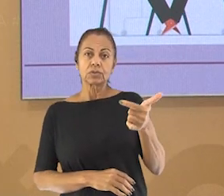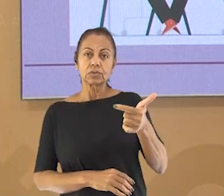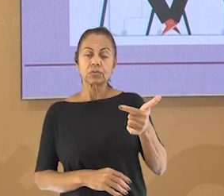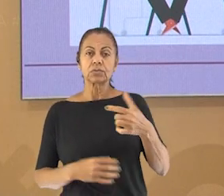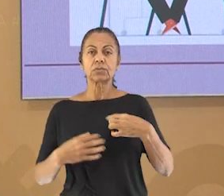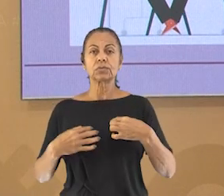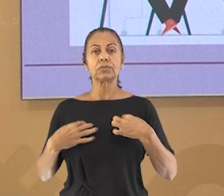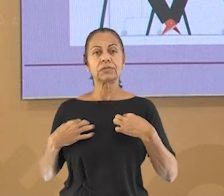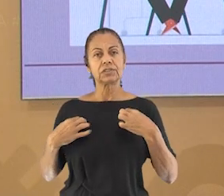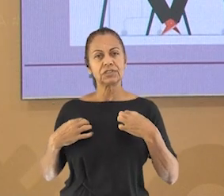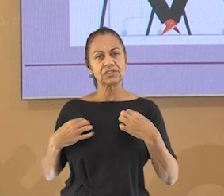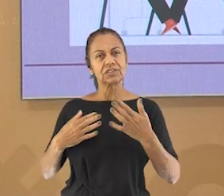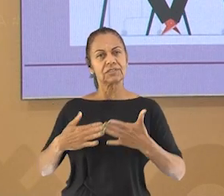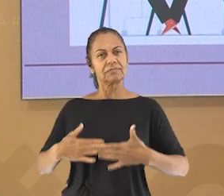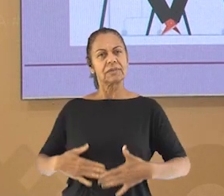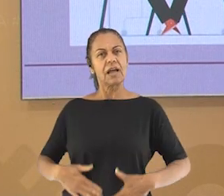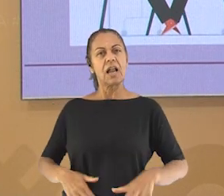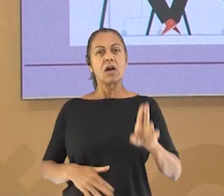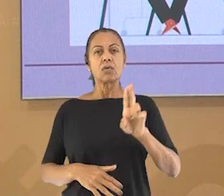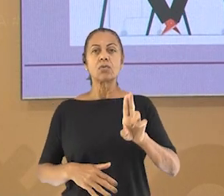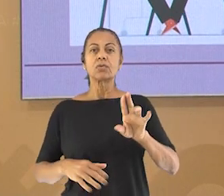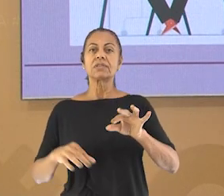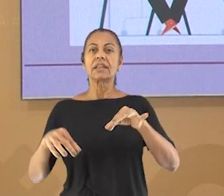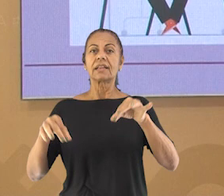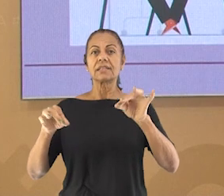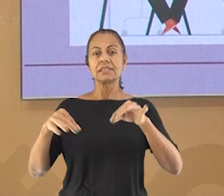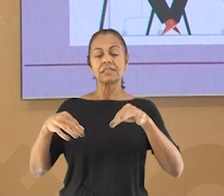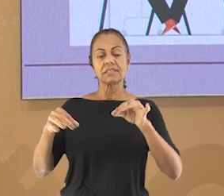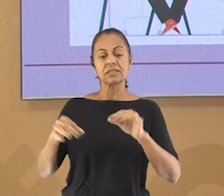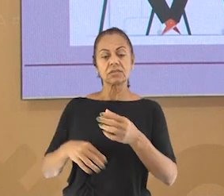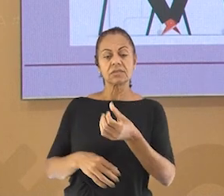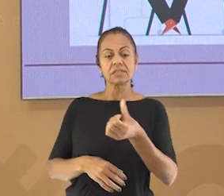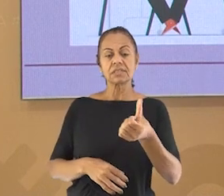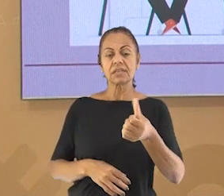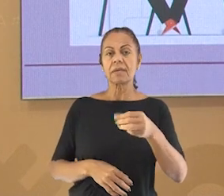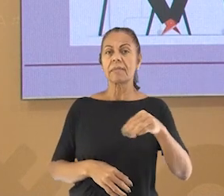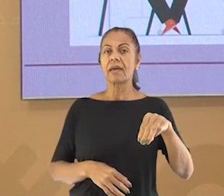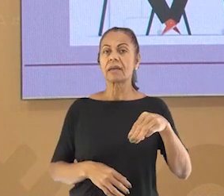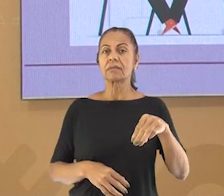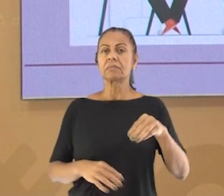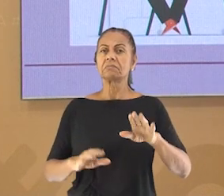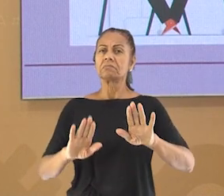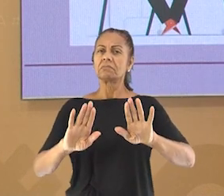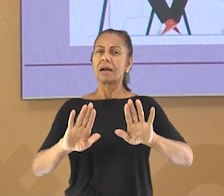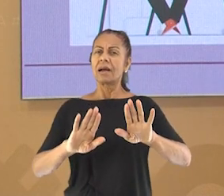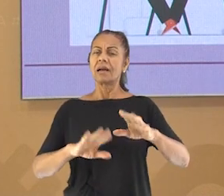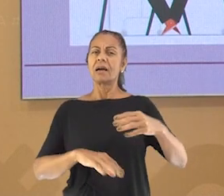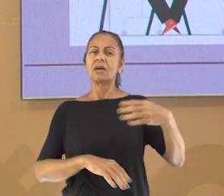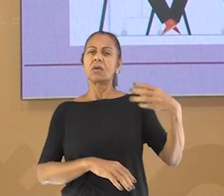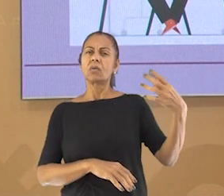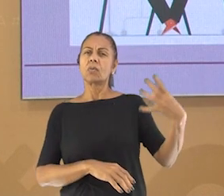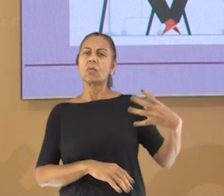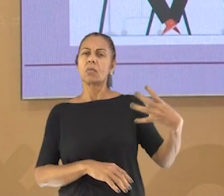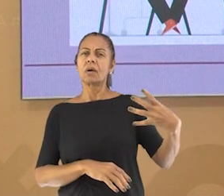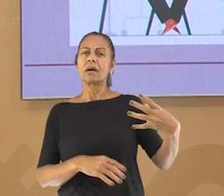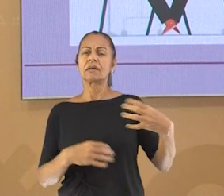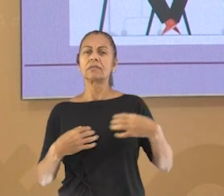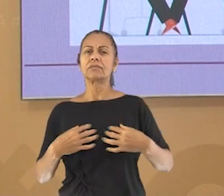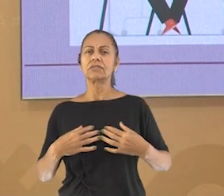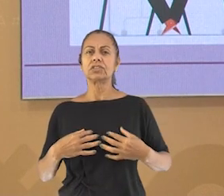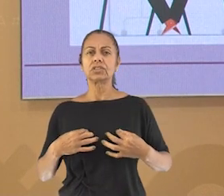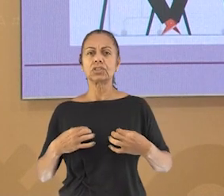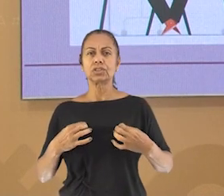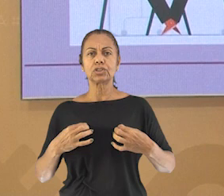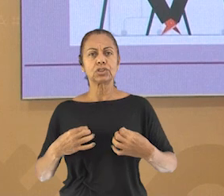5 metros. Já para o segundo, ela utilizou 6 metros. Porém, quando ela foi